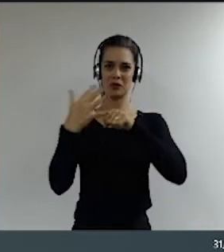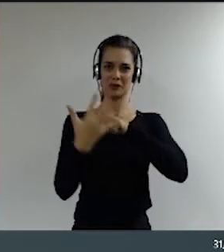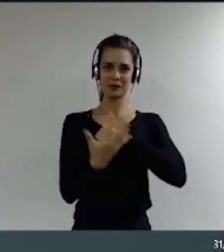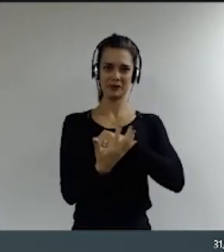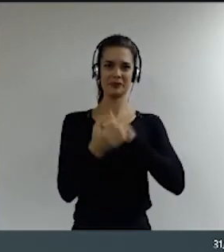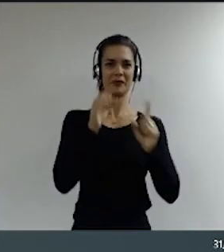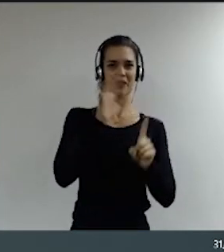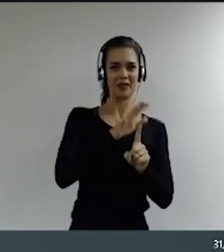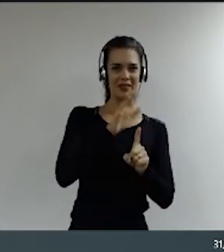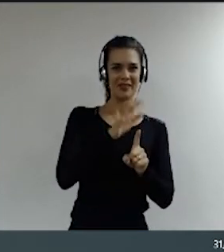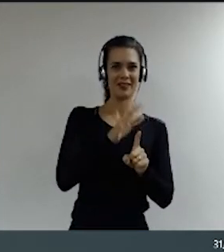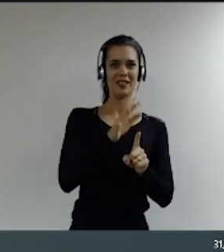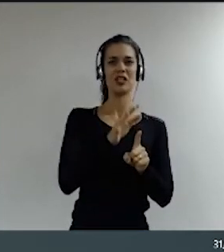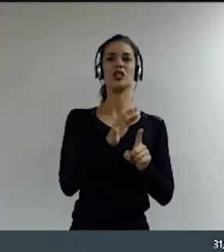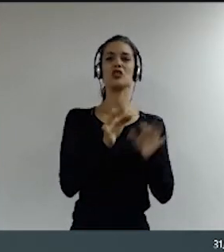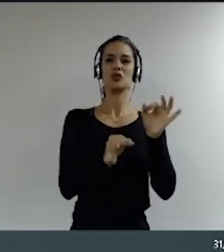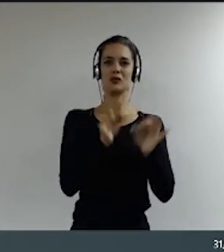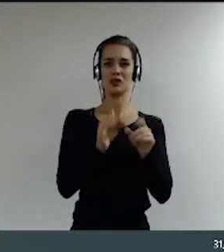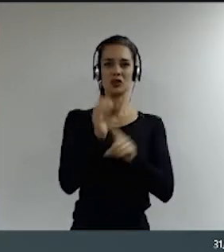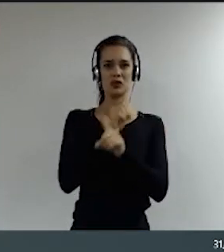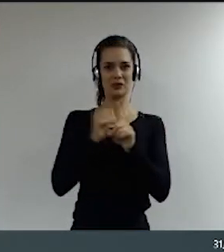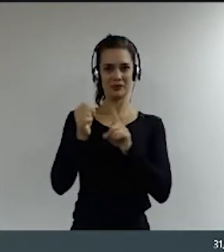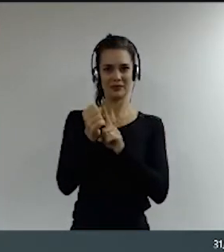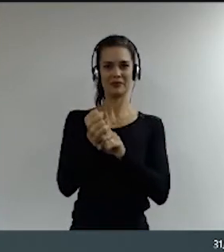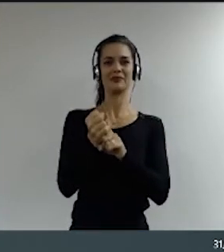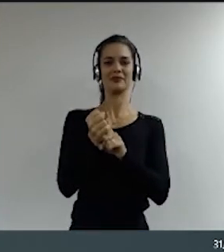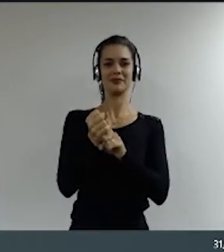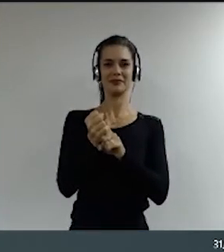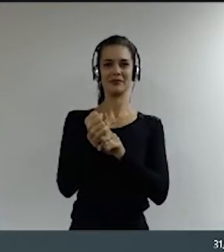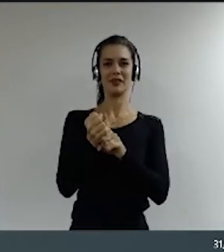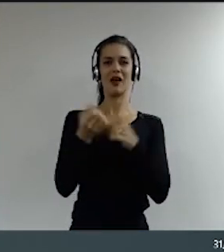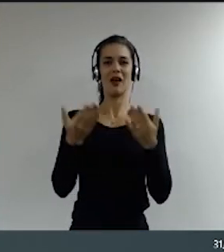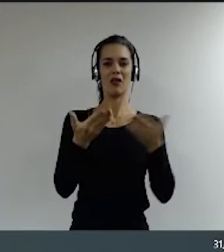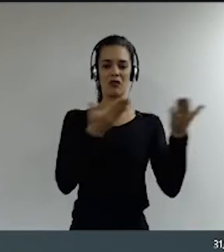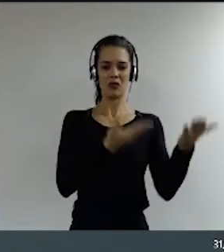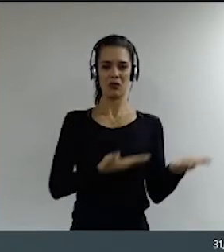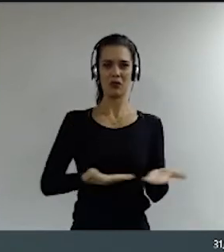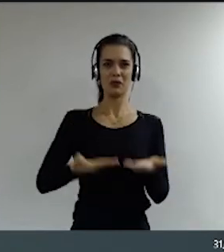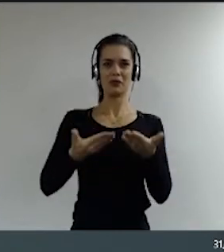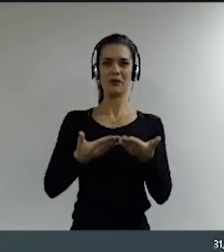repercussões jurídicas e sociais da pandemia, passamos a